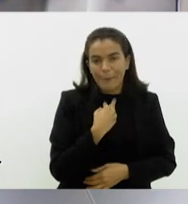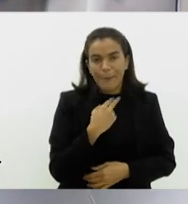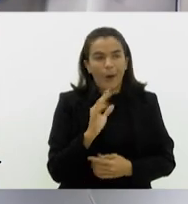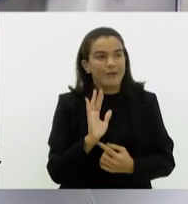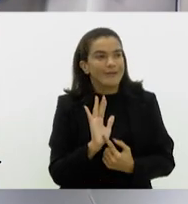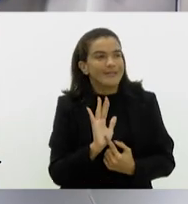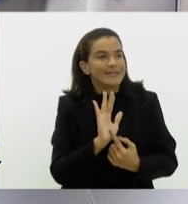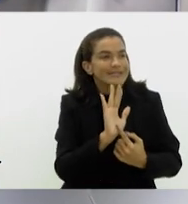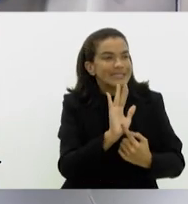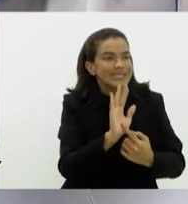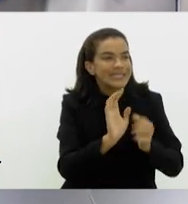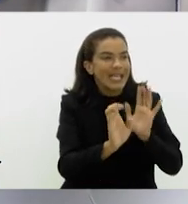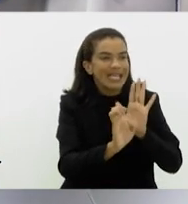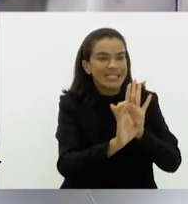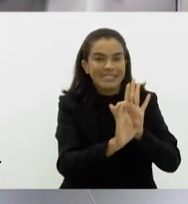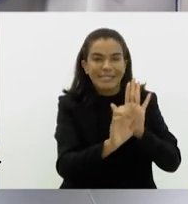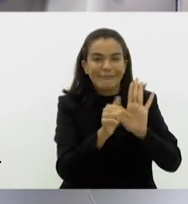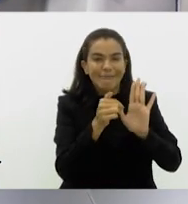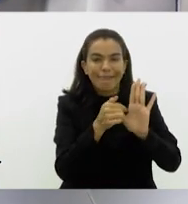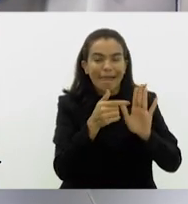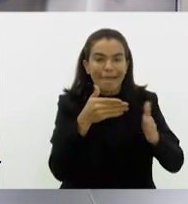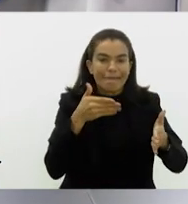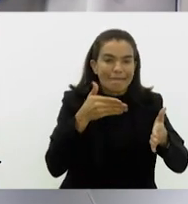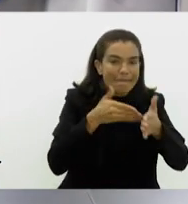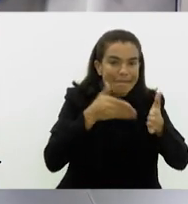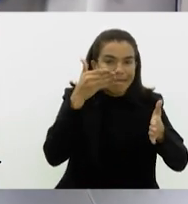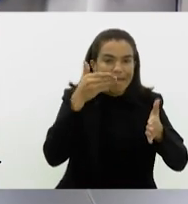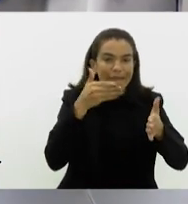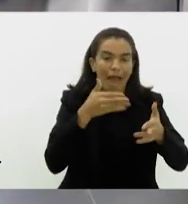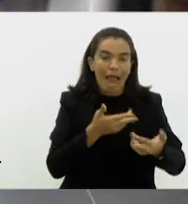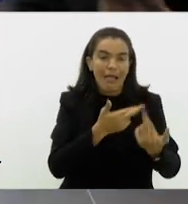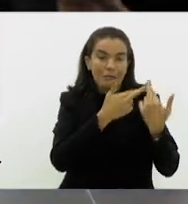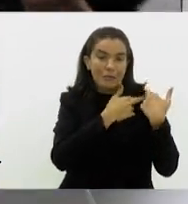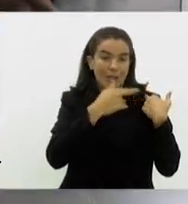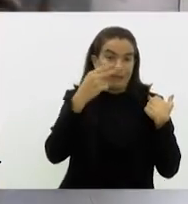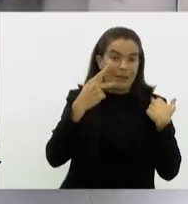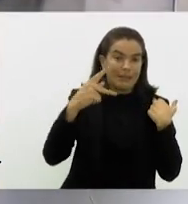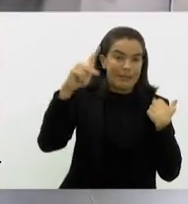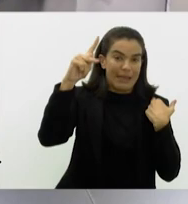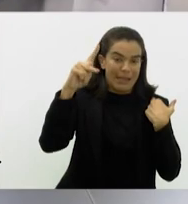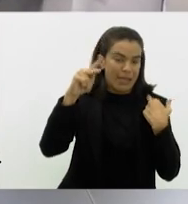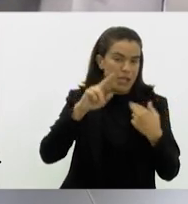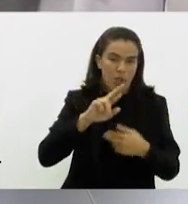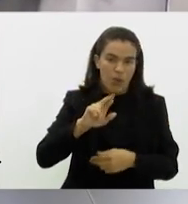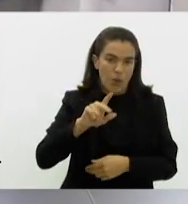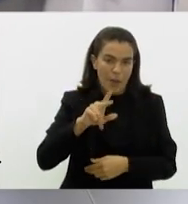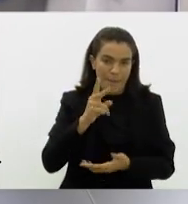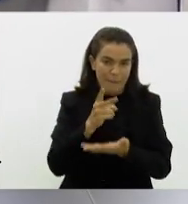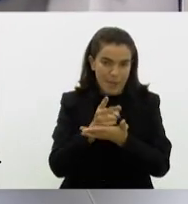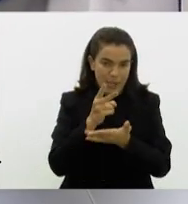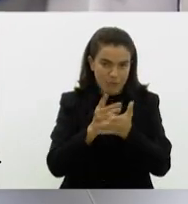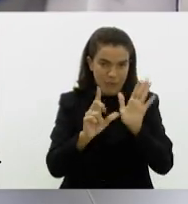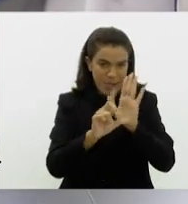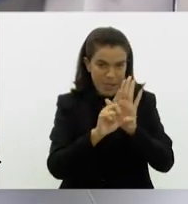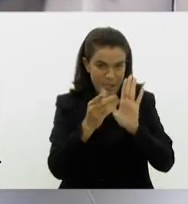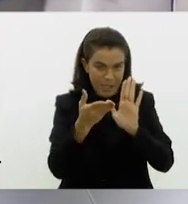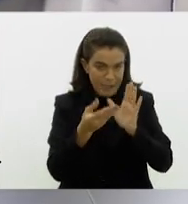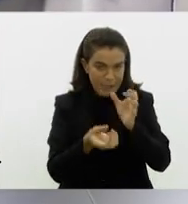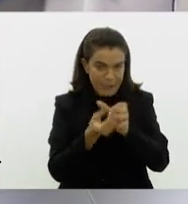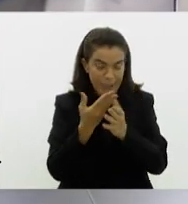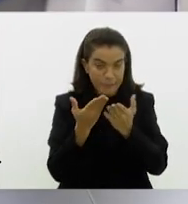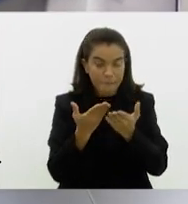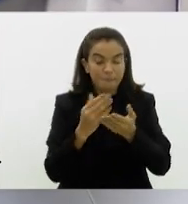apresentar o estatuto porque esbarraria em algum momento na competência originária dele. Não é esse caso e não é o caso das leis de Vossa Excelência, mas outros